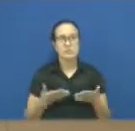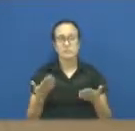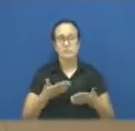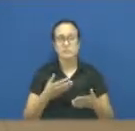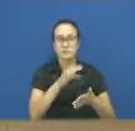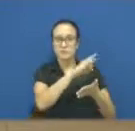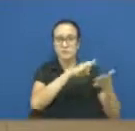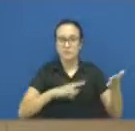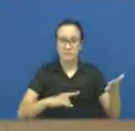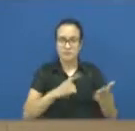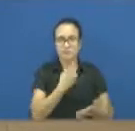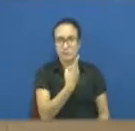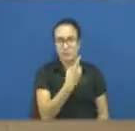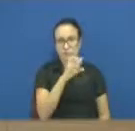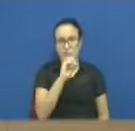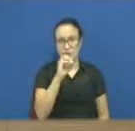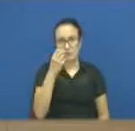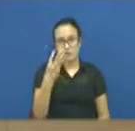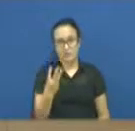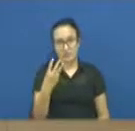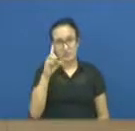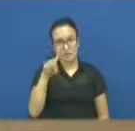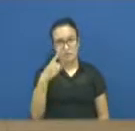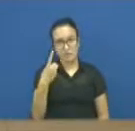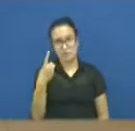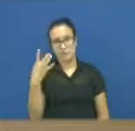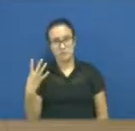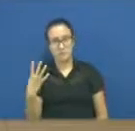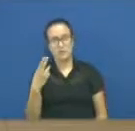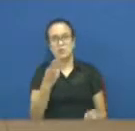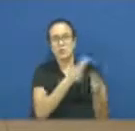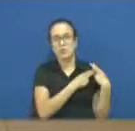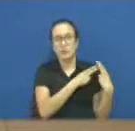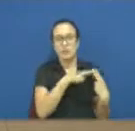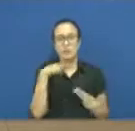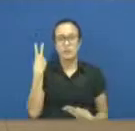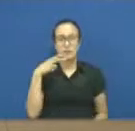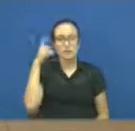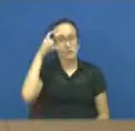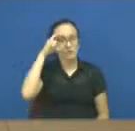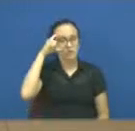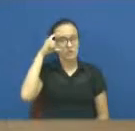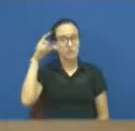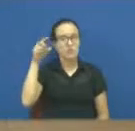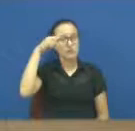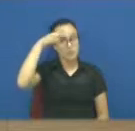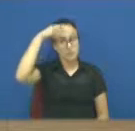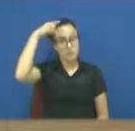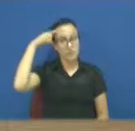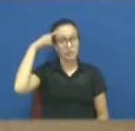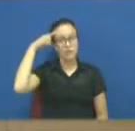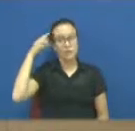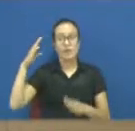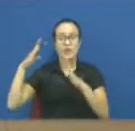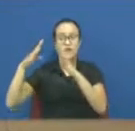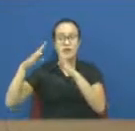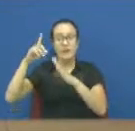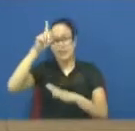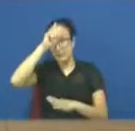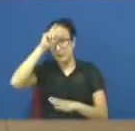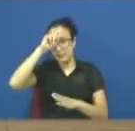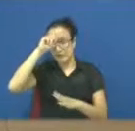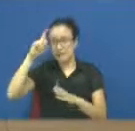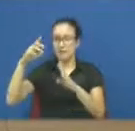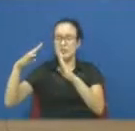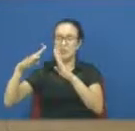moção 103 de 2014, de autoria do vereador Farid e vereador Wilson. A Santa Casa, Prefeitura e Winner